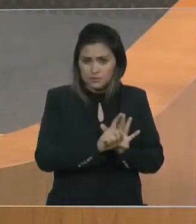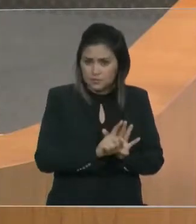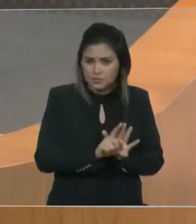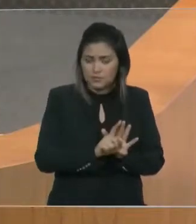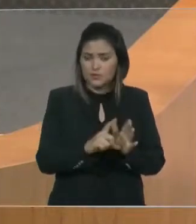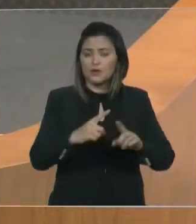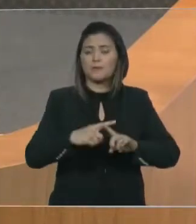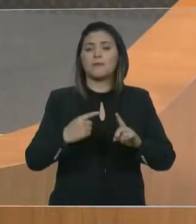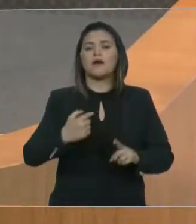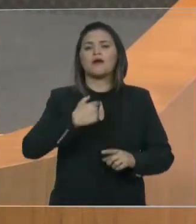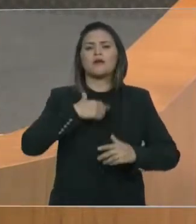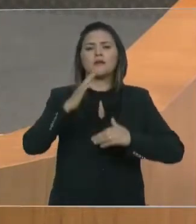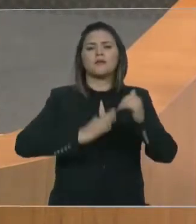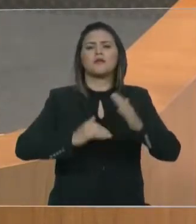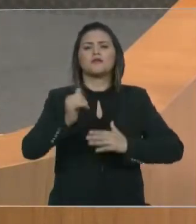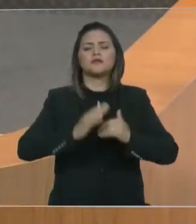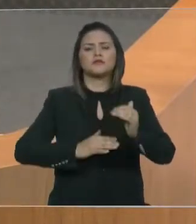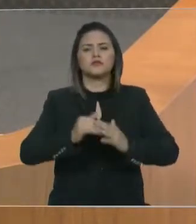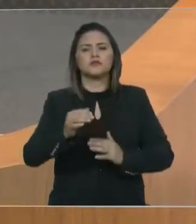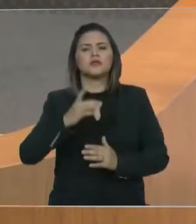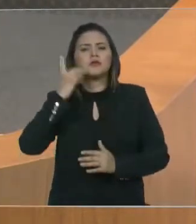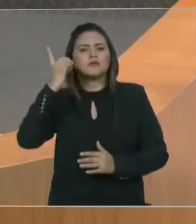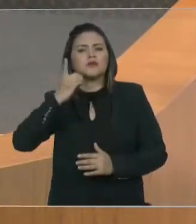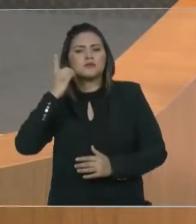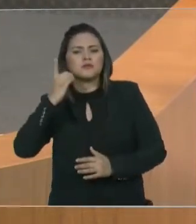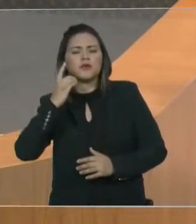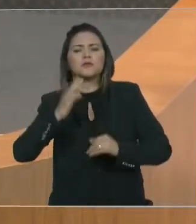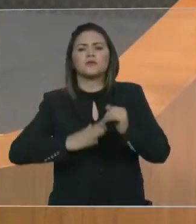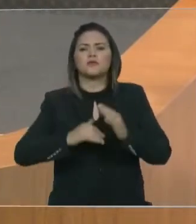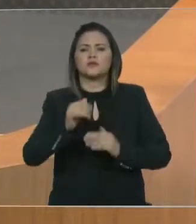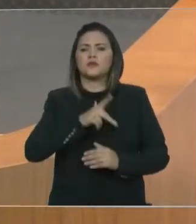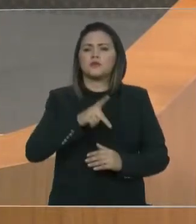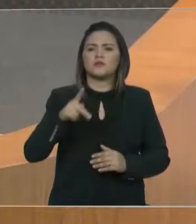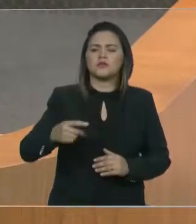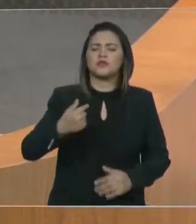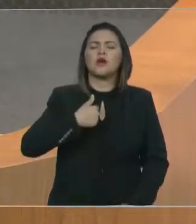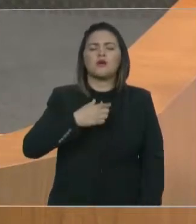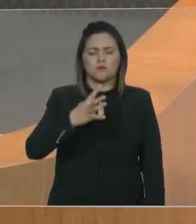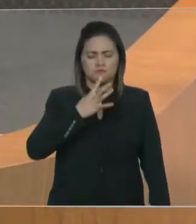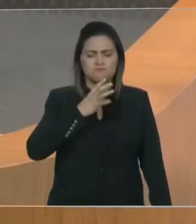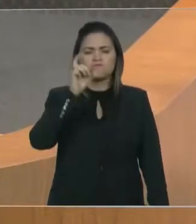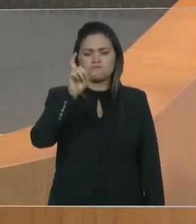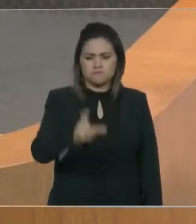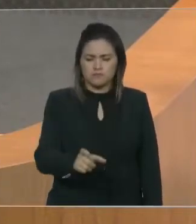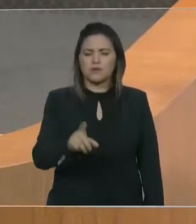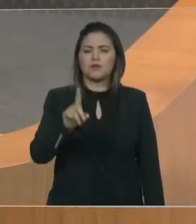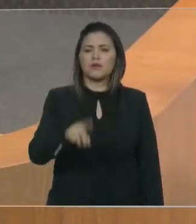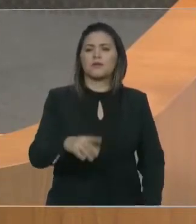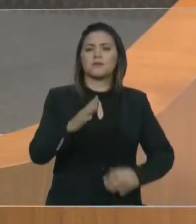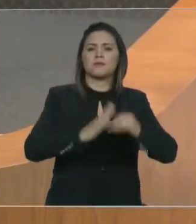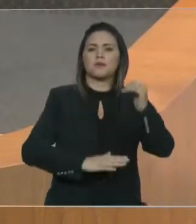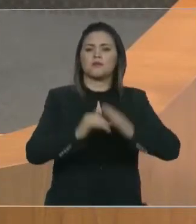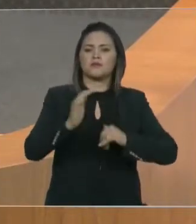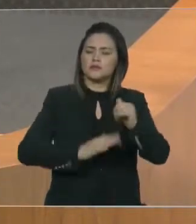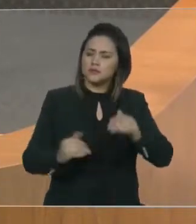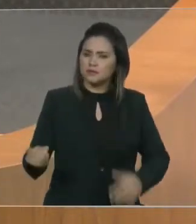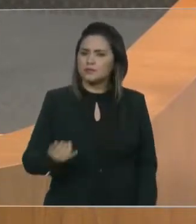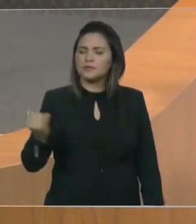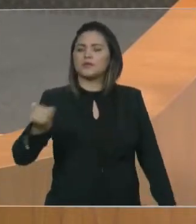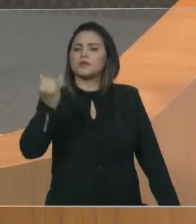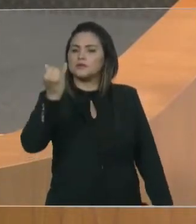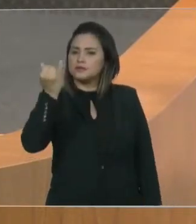como professor, como deputado, eu reconheço essa profissão e reputo como uma das profissões nobres. E volto a reafirmar, não se